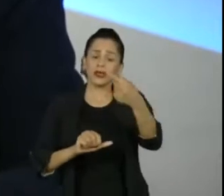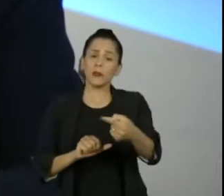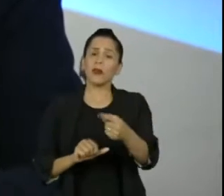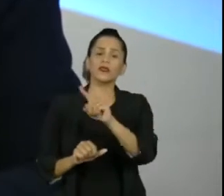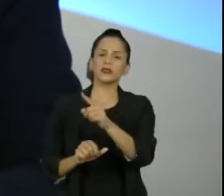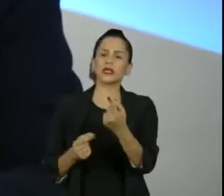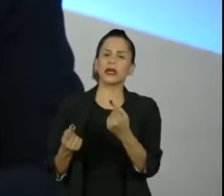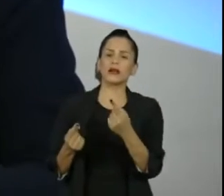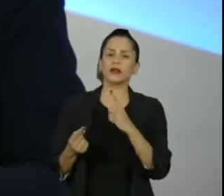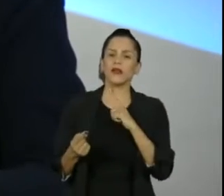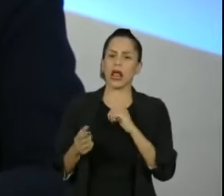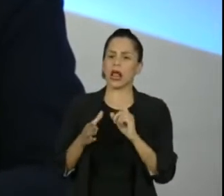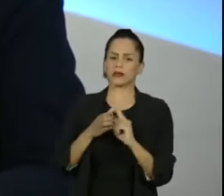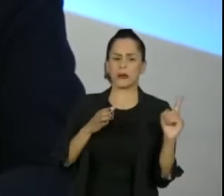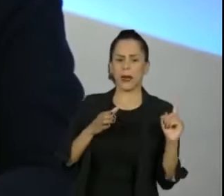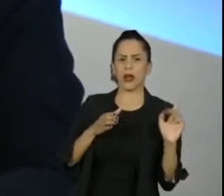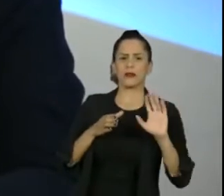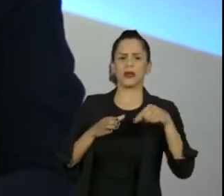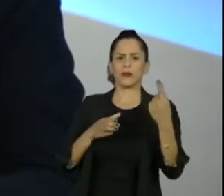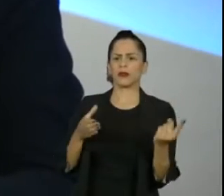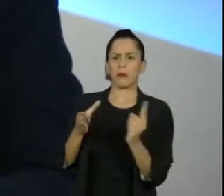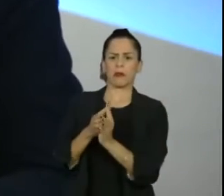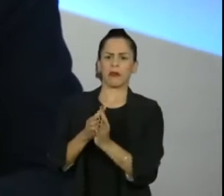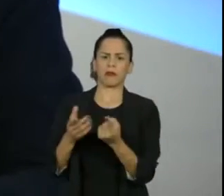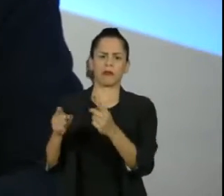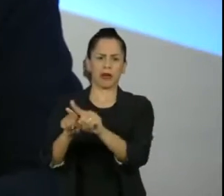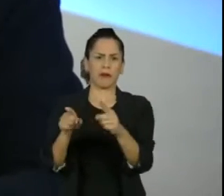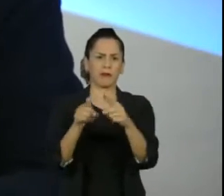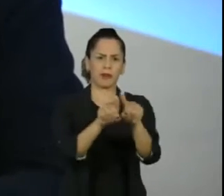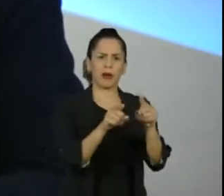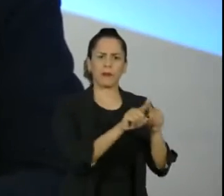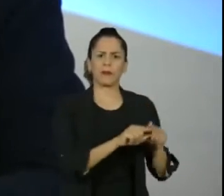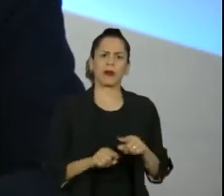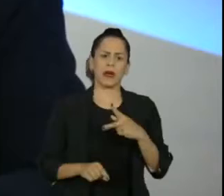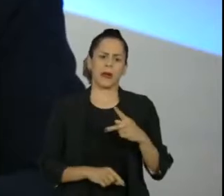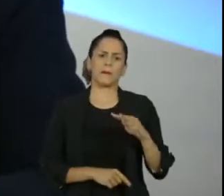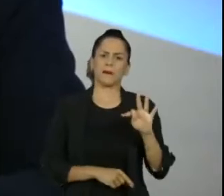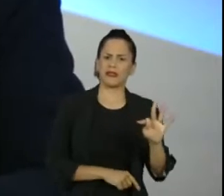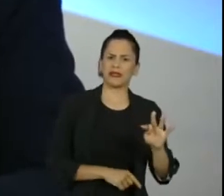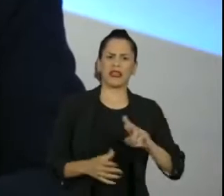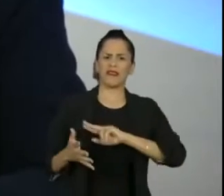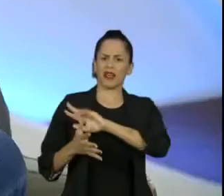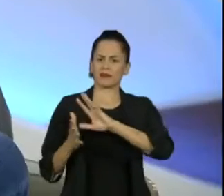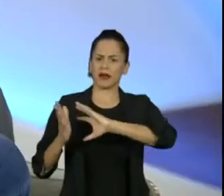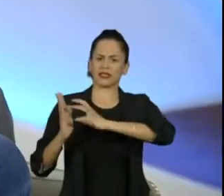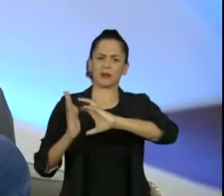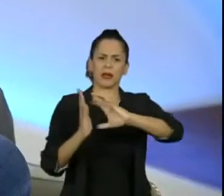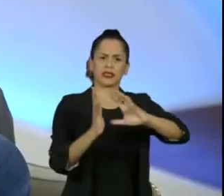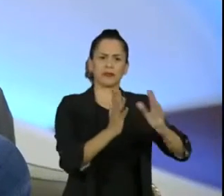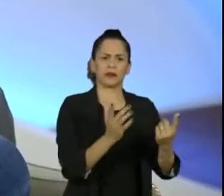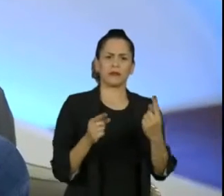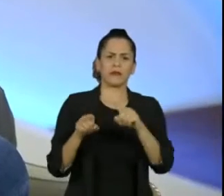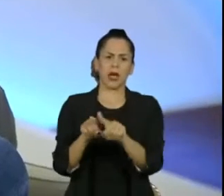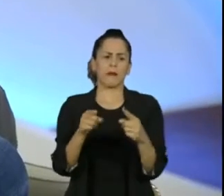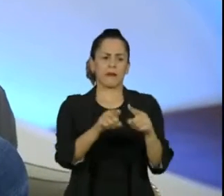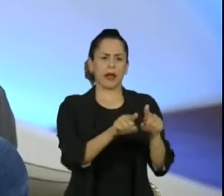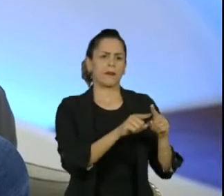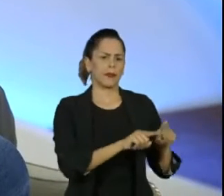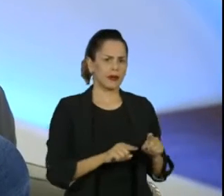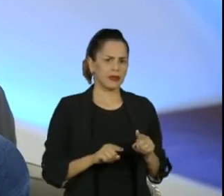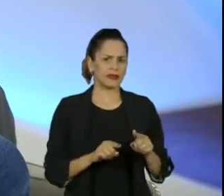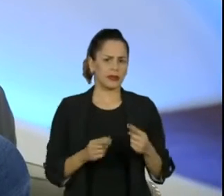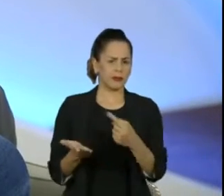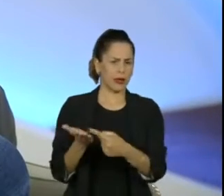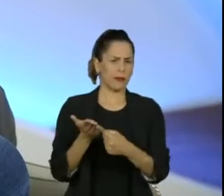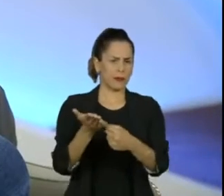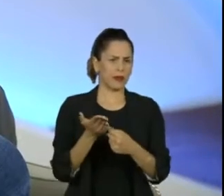PT, PSOL, PSTB, tinha lá o Juca Ferreira, tinha indicação até do Patrus Ananias. Queria saber se o senhor se